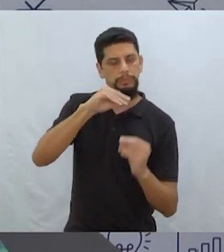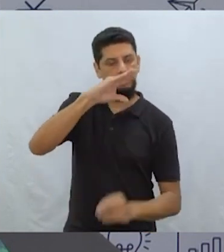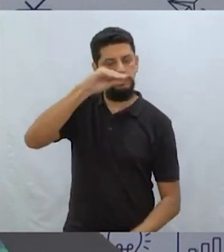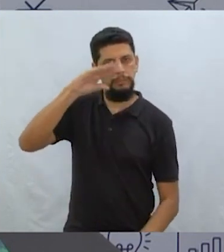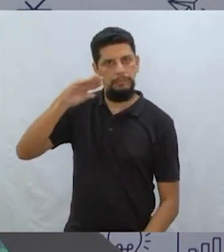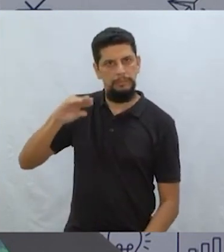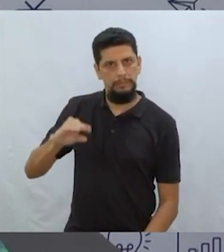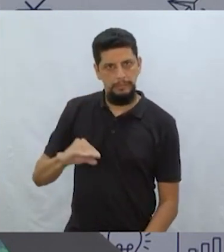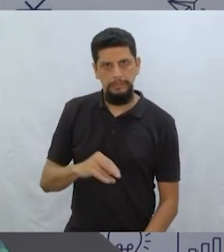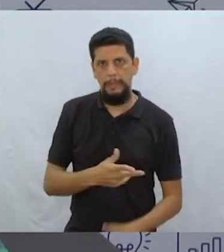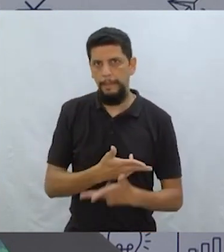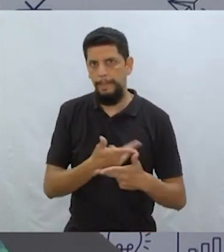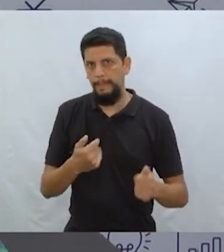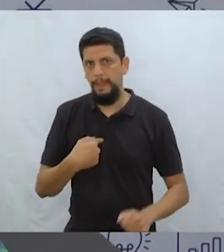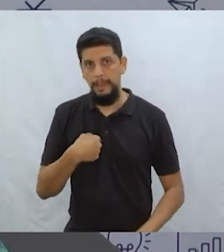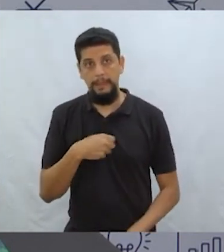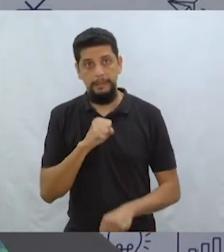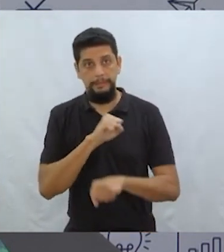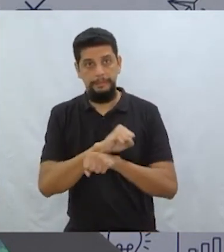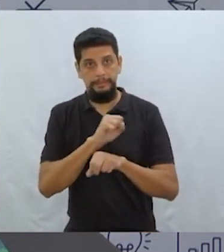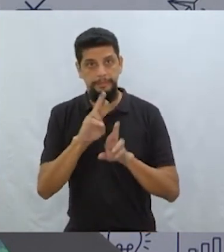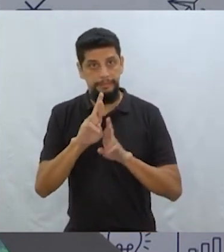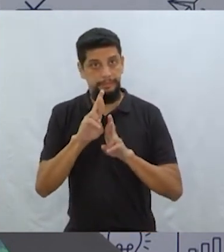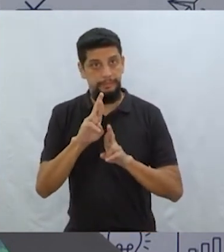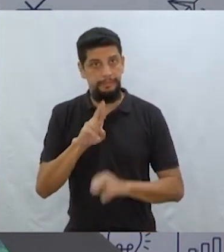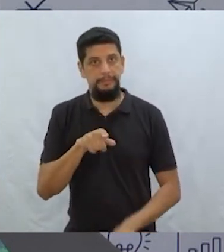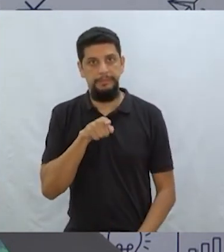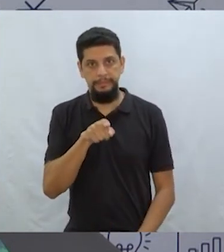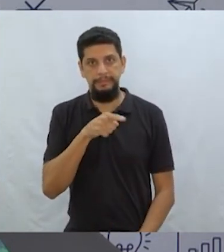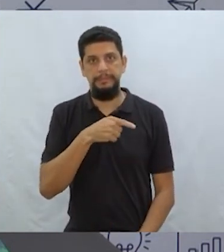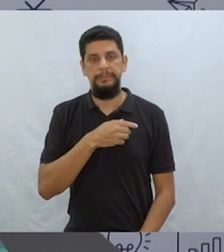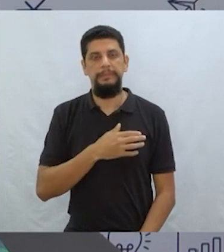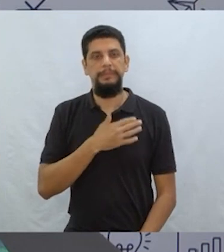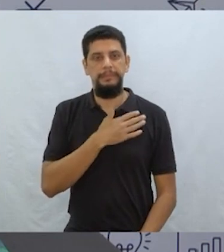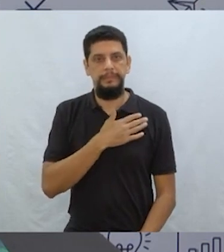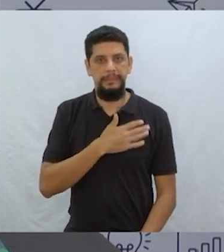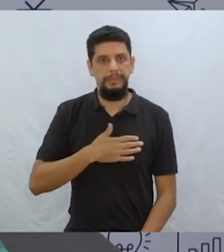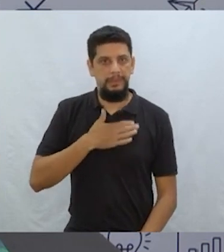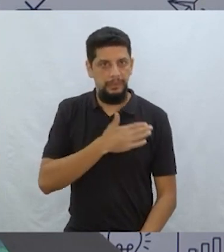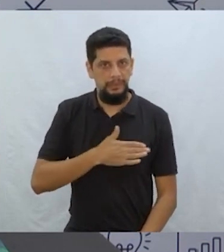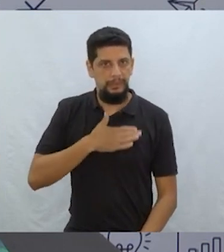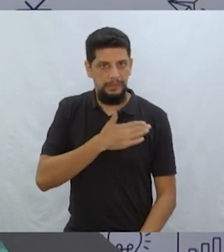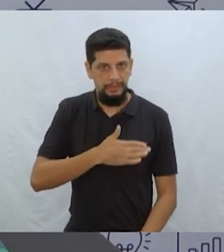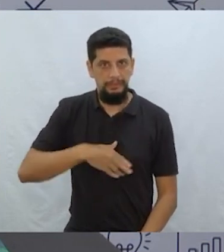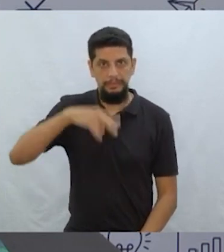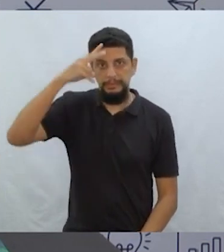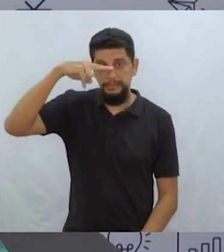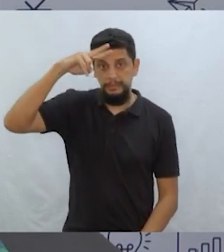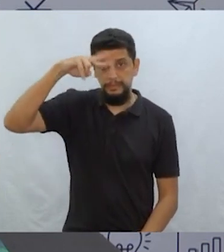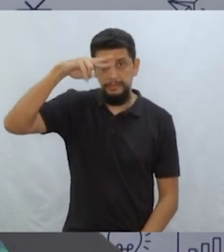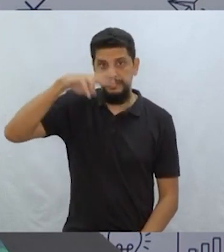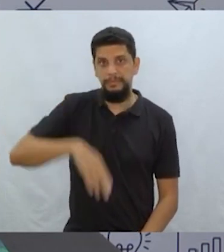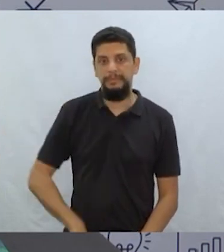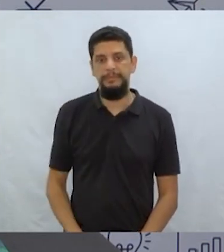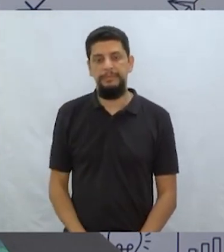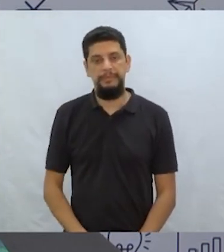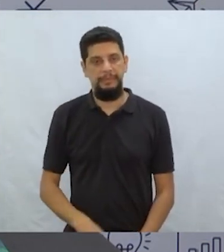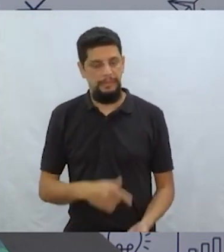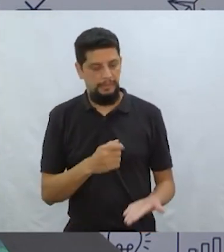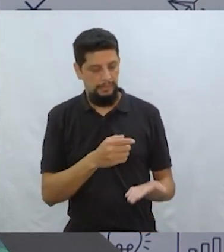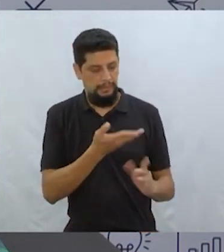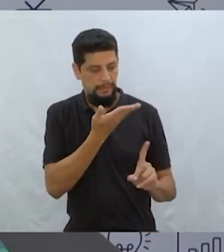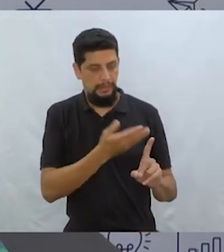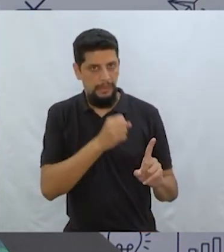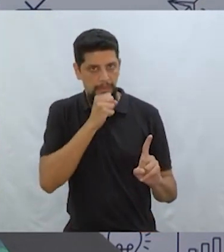oralizar alguma coisa eu espero sinceramente que vocês realmente tenham gostado dessa história